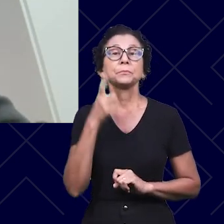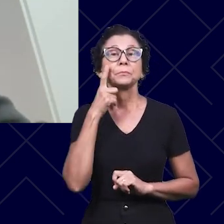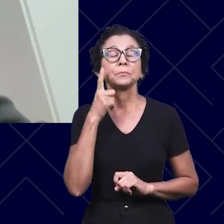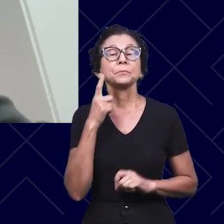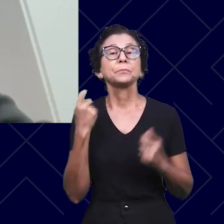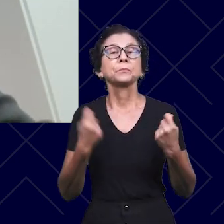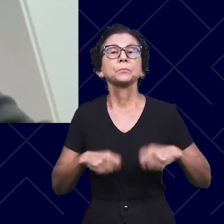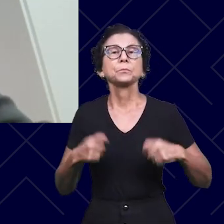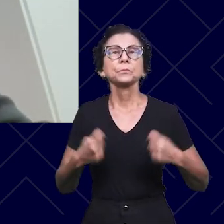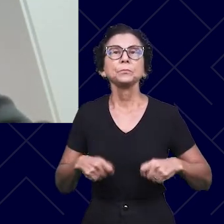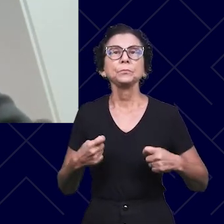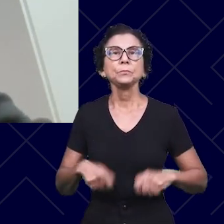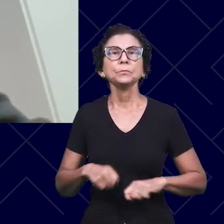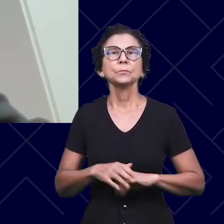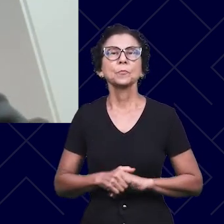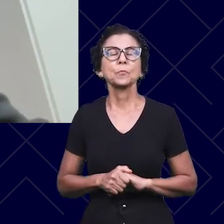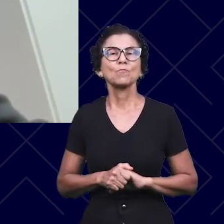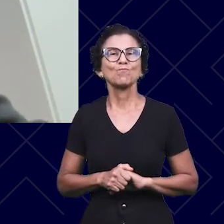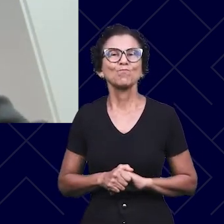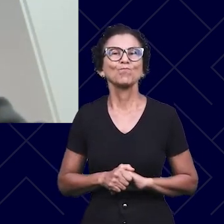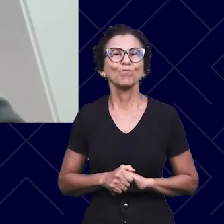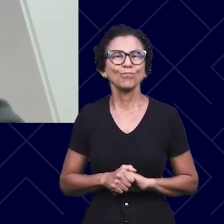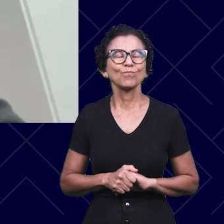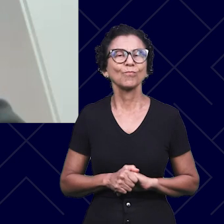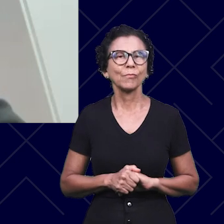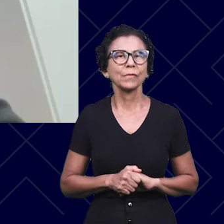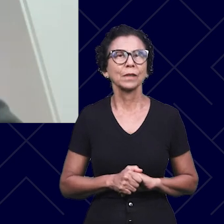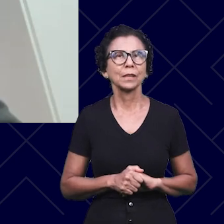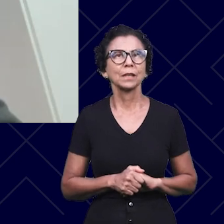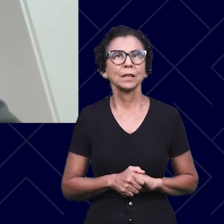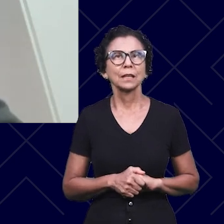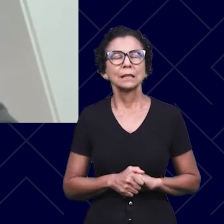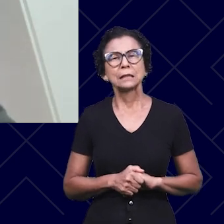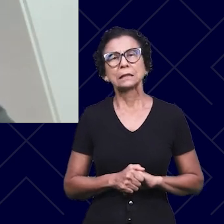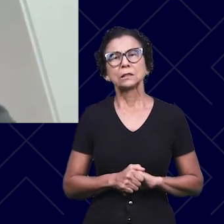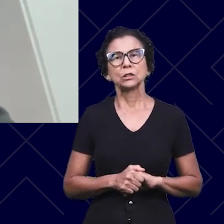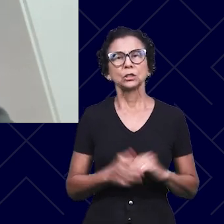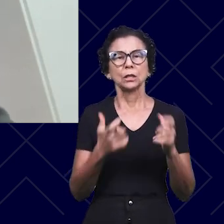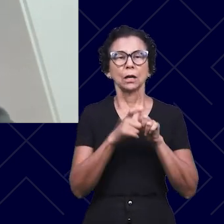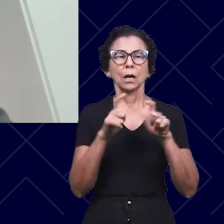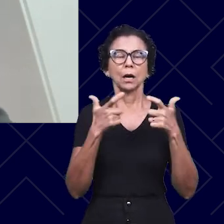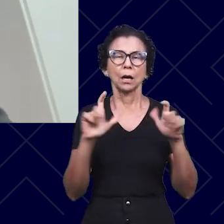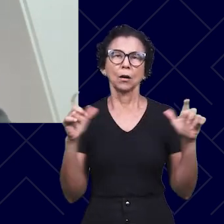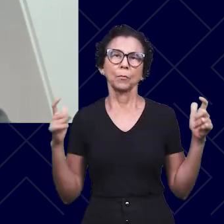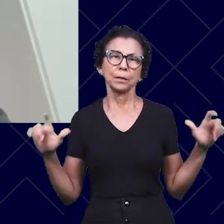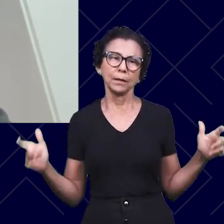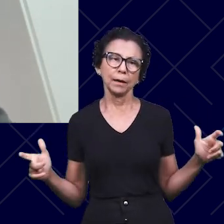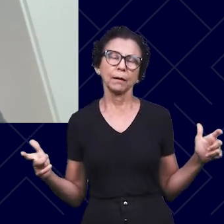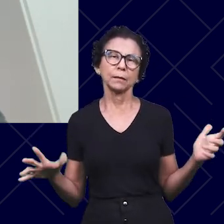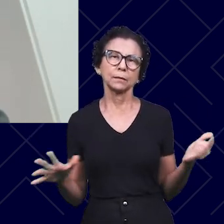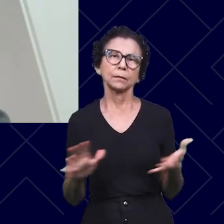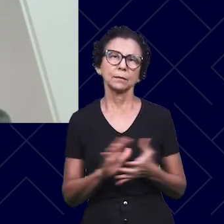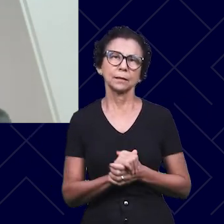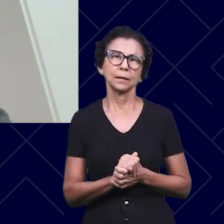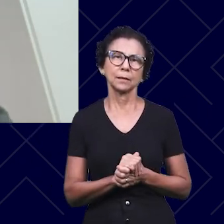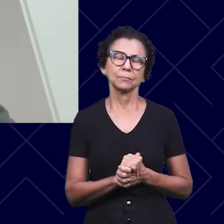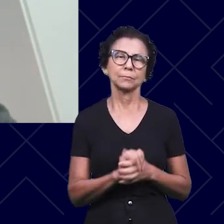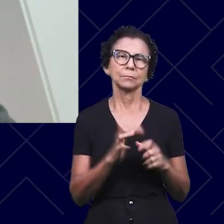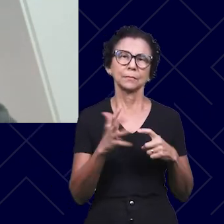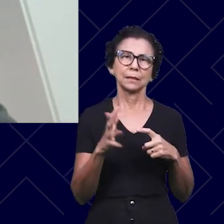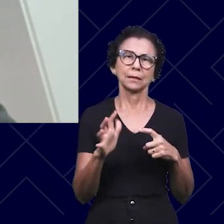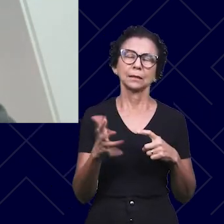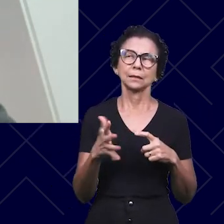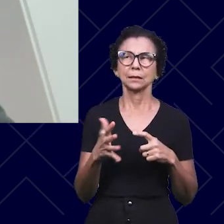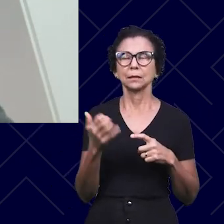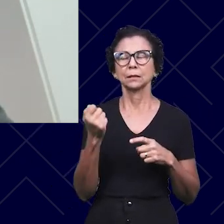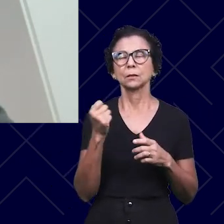E eu vi também a necessidade de aumentar a própria máquina, né, para que eu pudesse fazer peças um pouco maiores. Foi